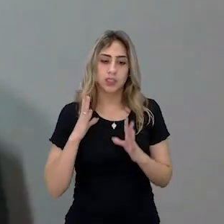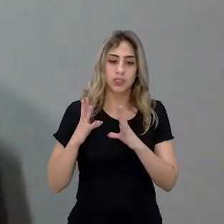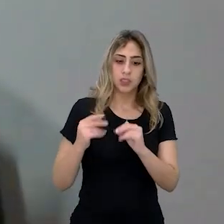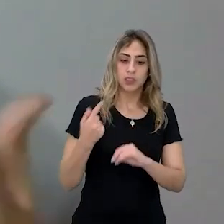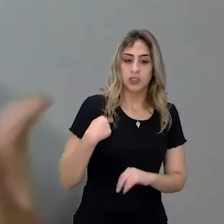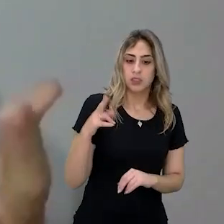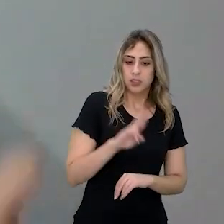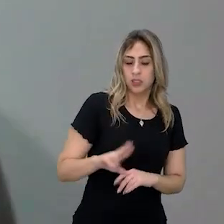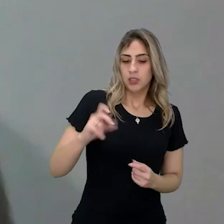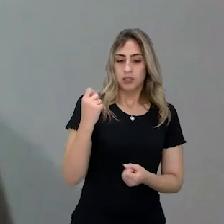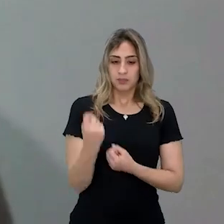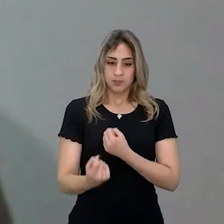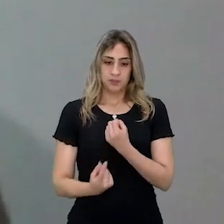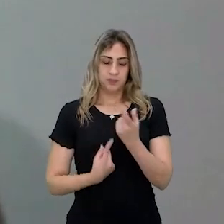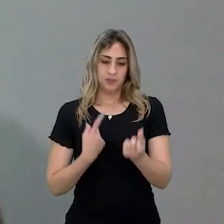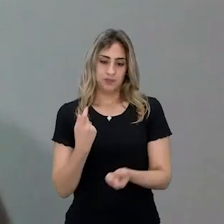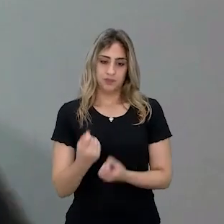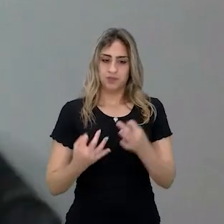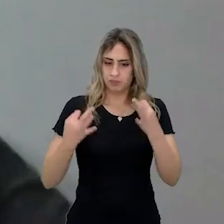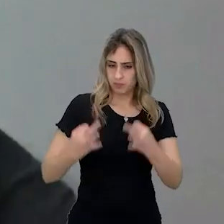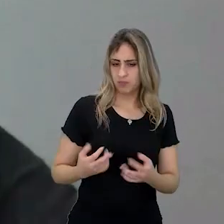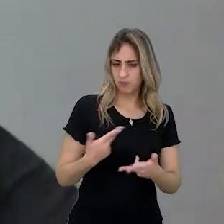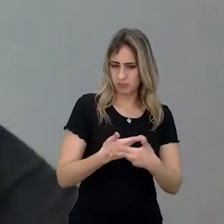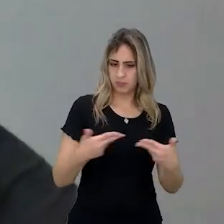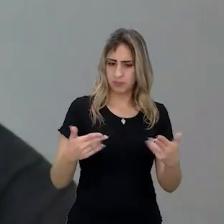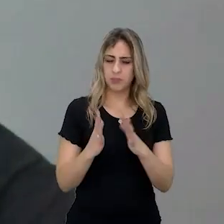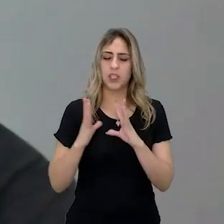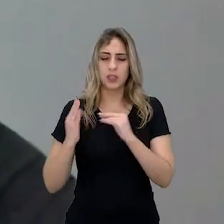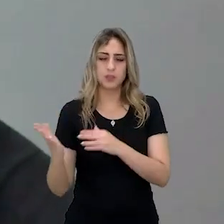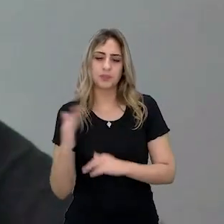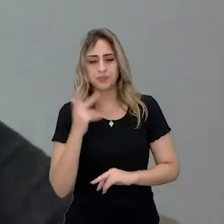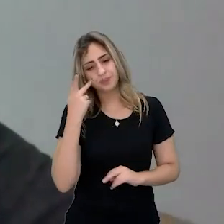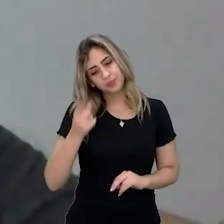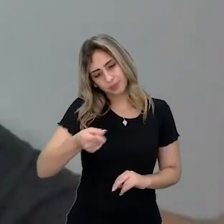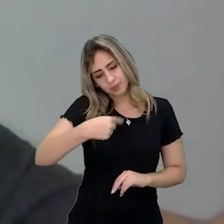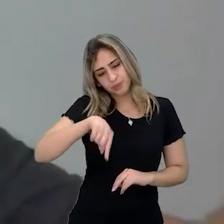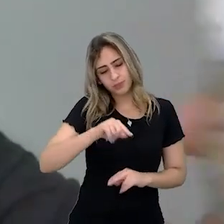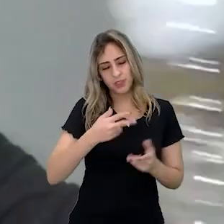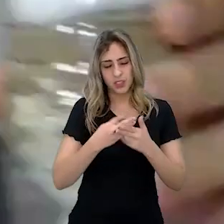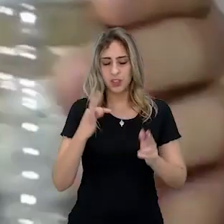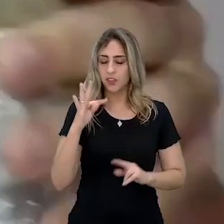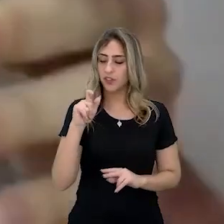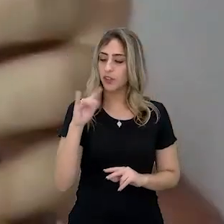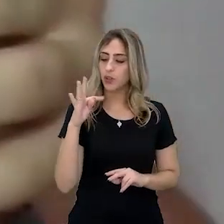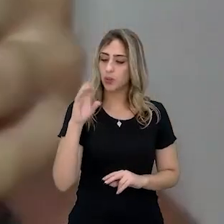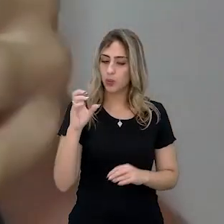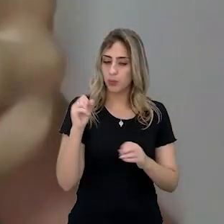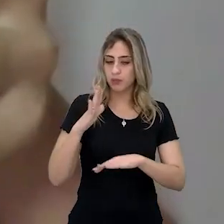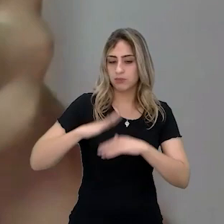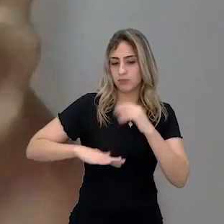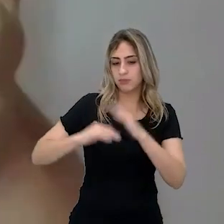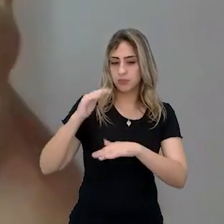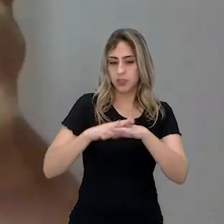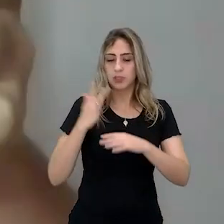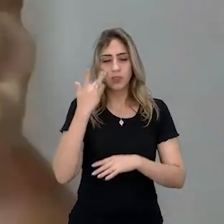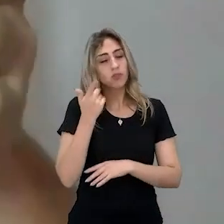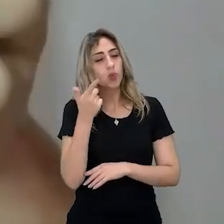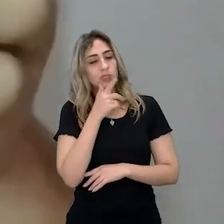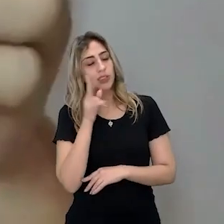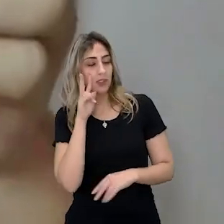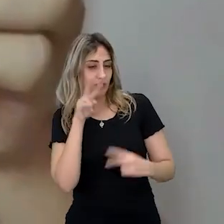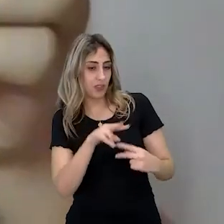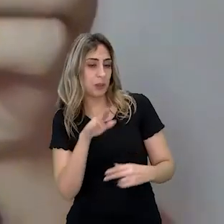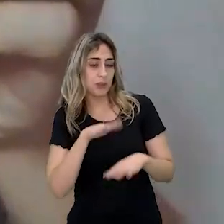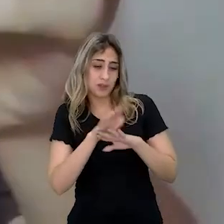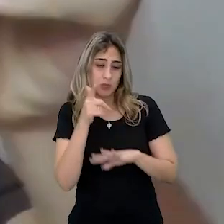utiliza alguns reagentes, tá? Mas eu trouxe aqui para vocês o filtro, como ele pode ser construído. Não sei se eu vou conseguir,